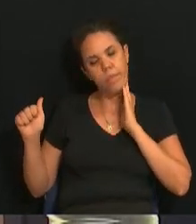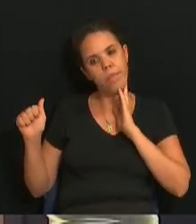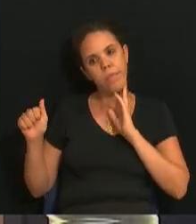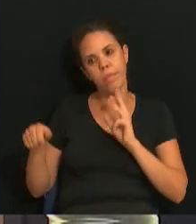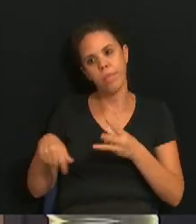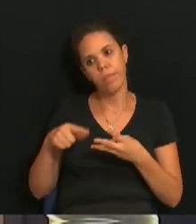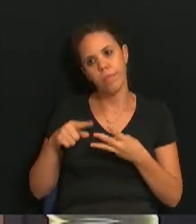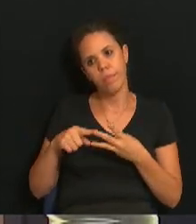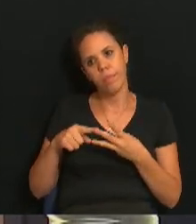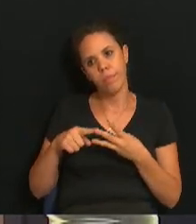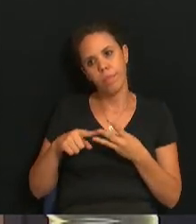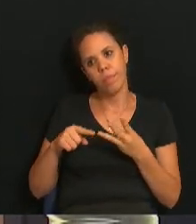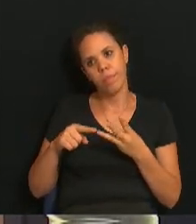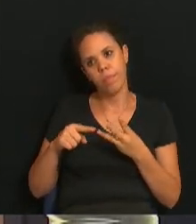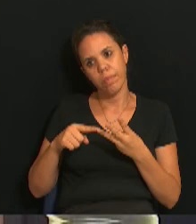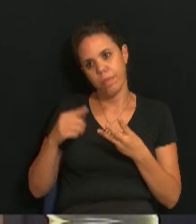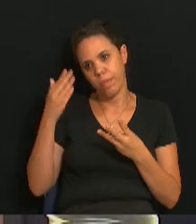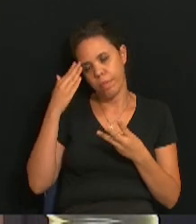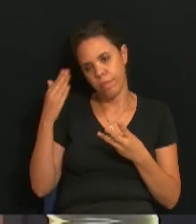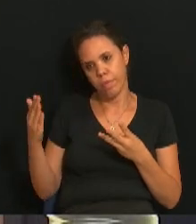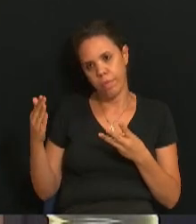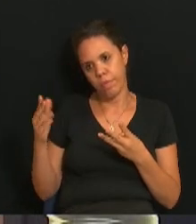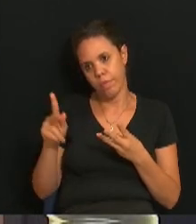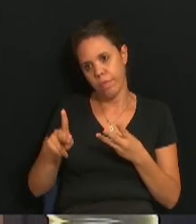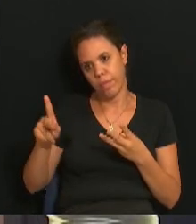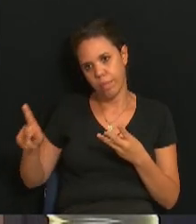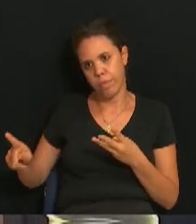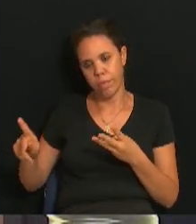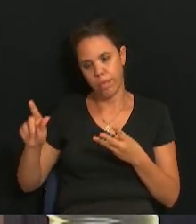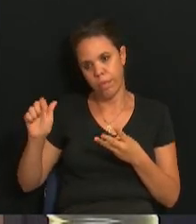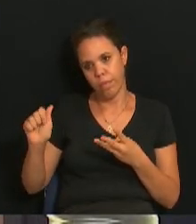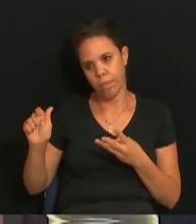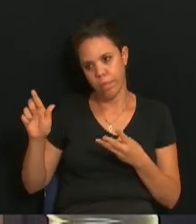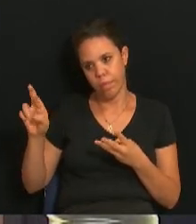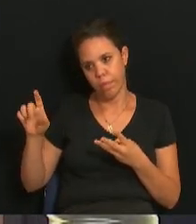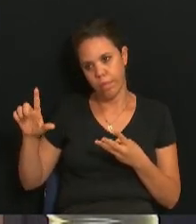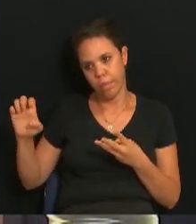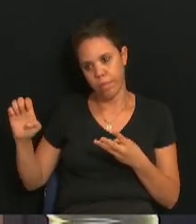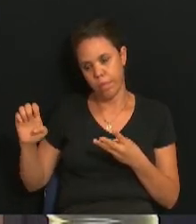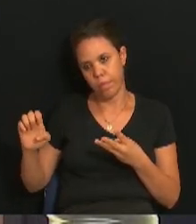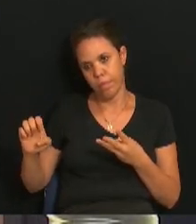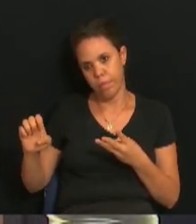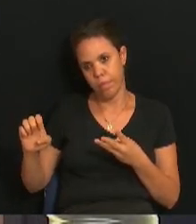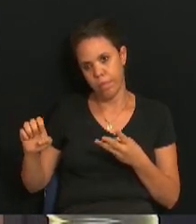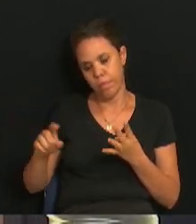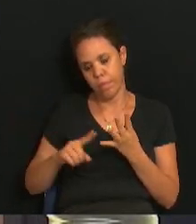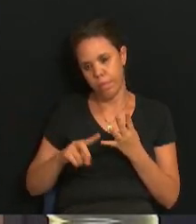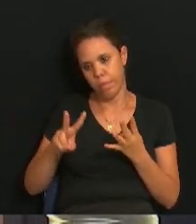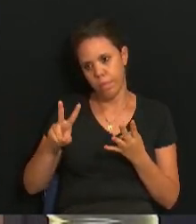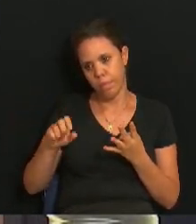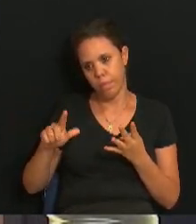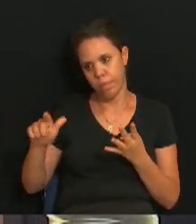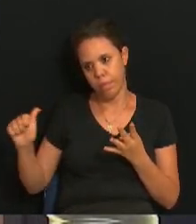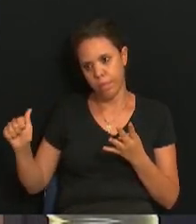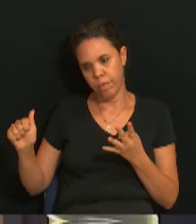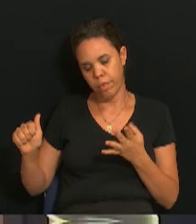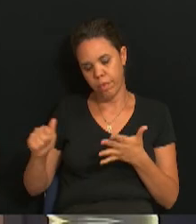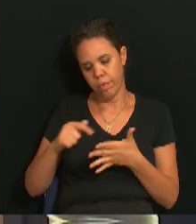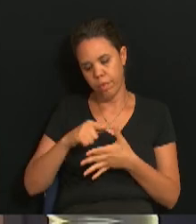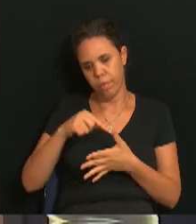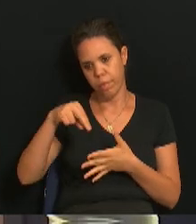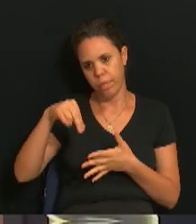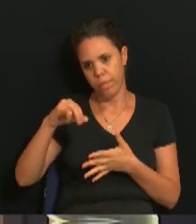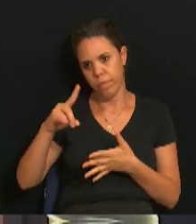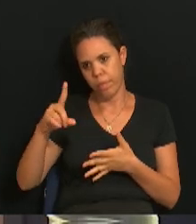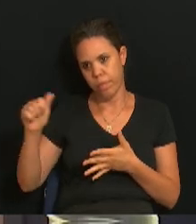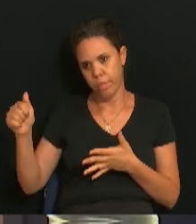Corujinha, agradecer a professora Graciele, do Marilene Cabral, agradecer a Wanda e a Nilda, também,